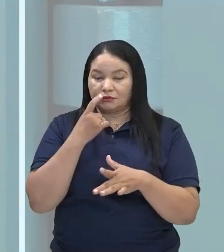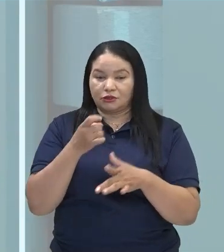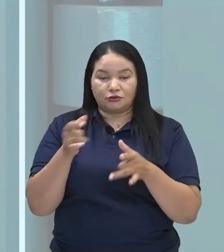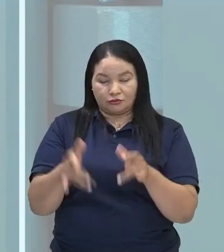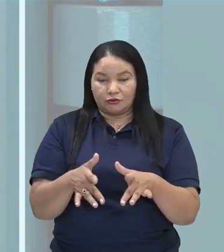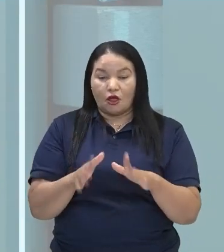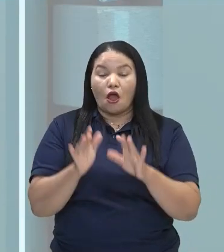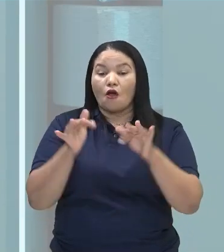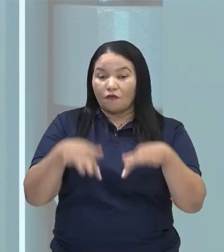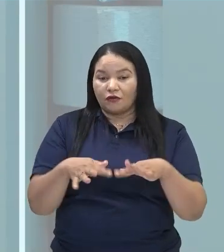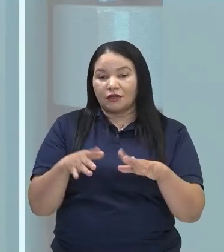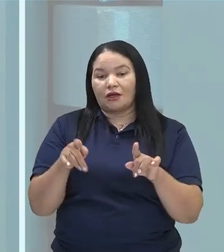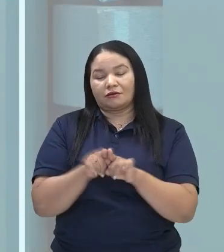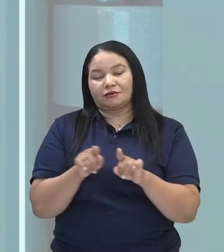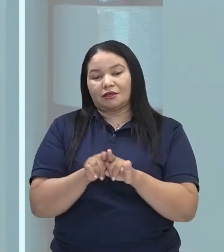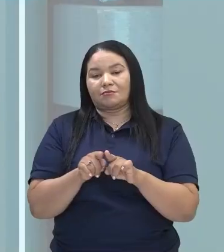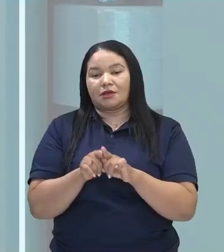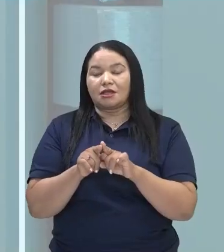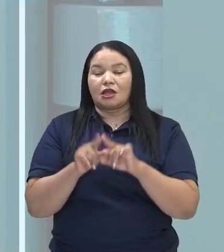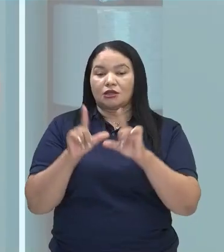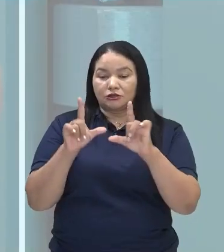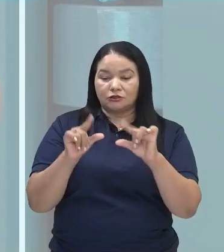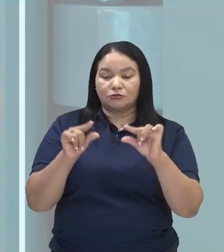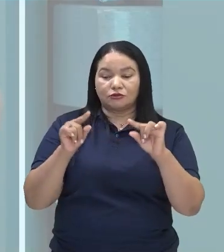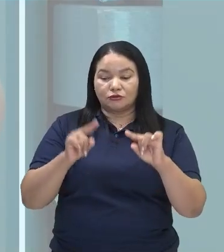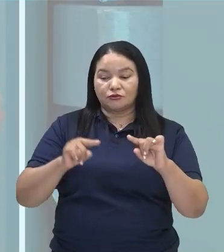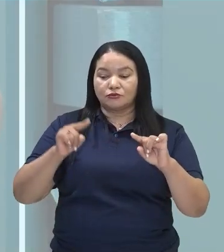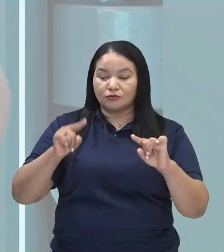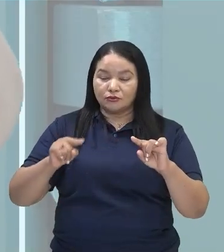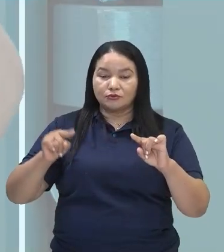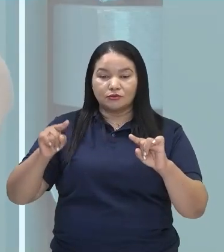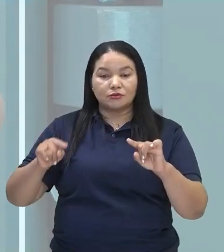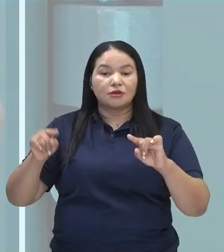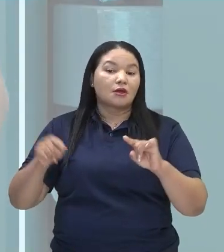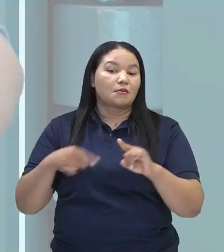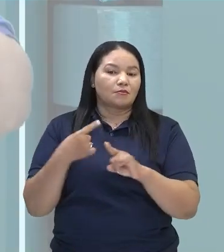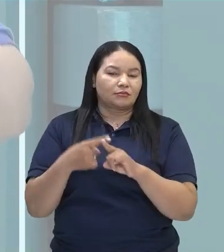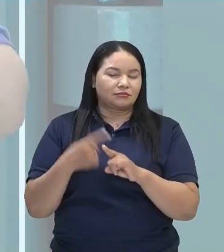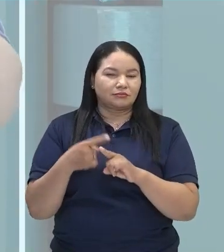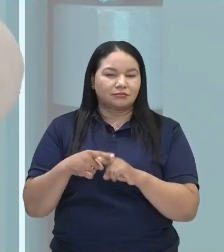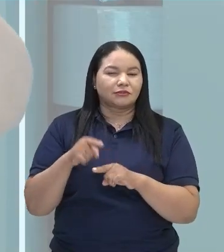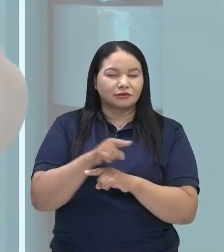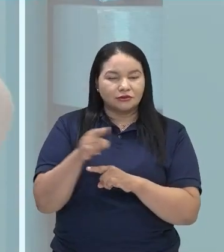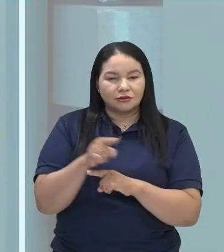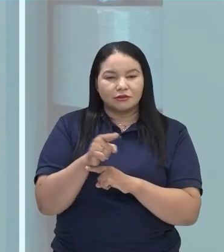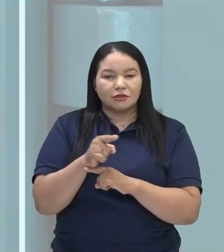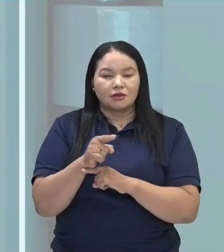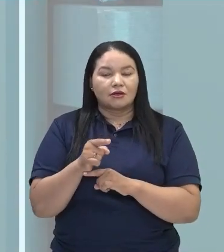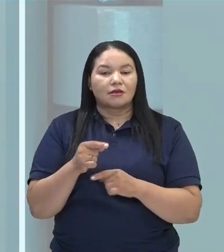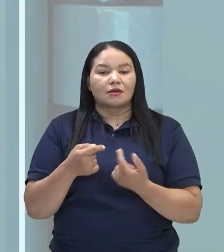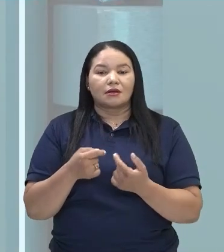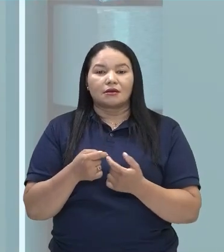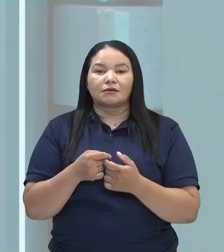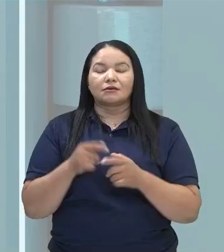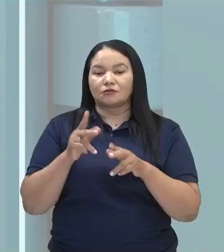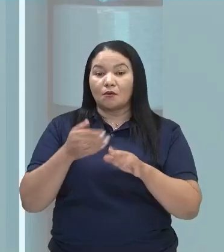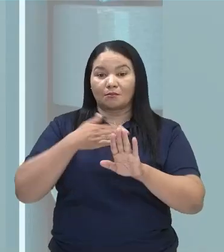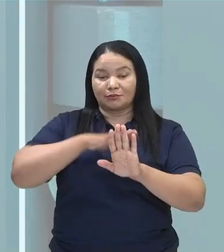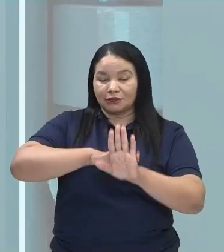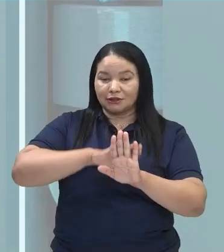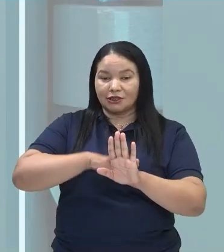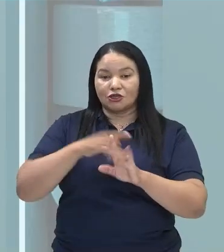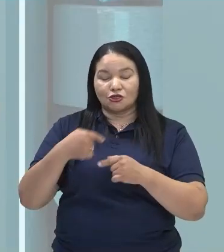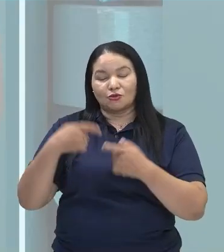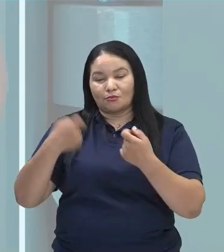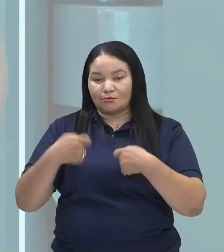novo um pouco menos intensa, menos dramática, como se dissesse: olhem só o problema que nós temos, precisamos